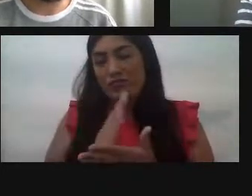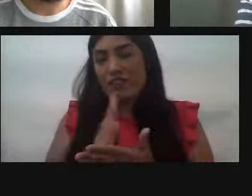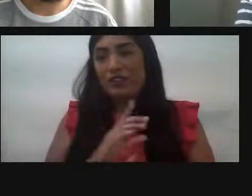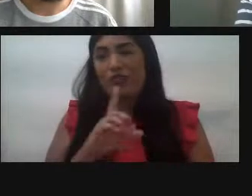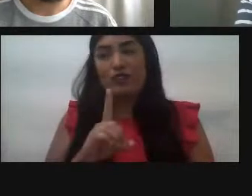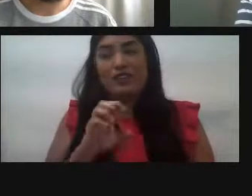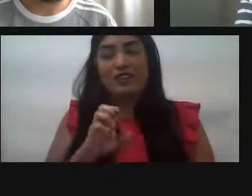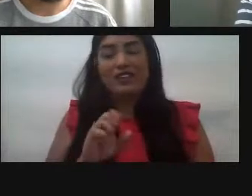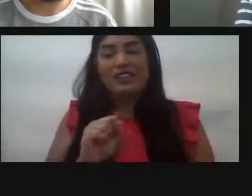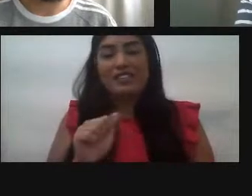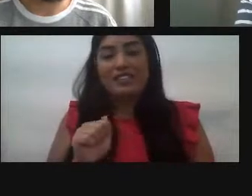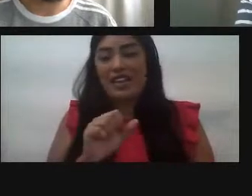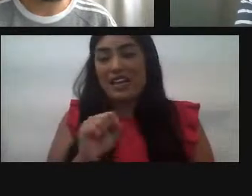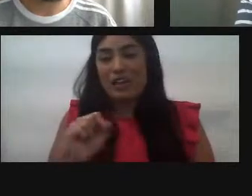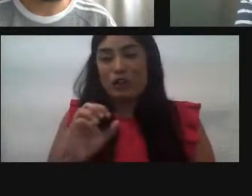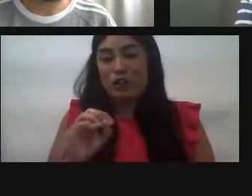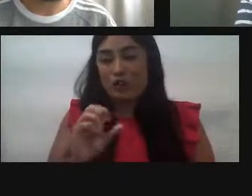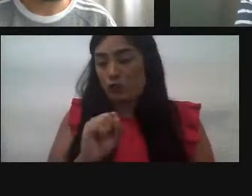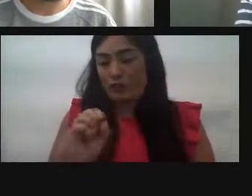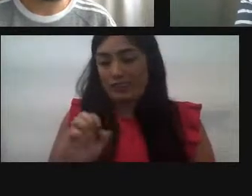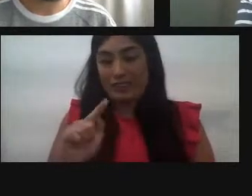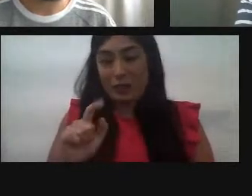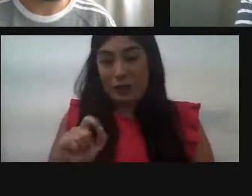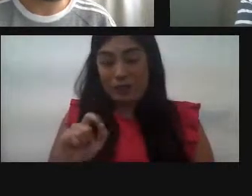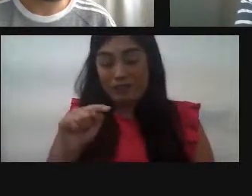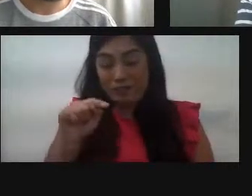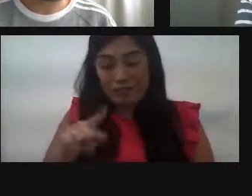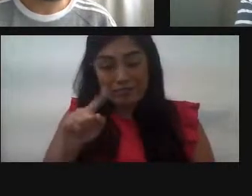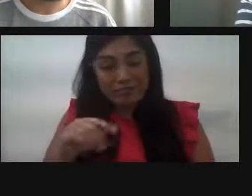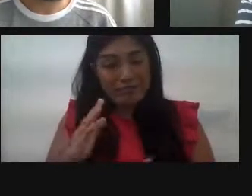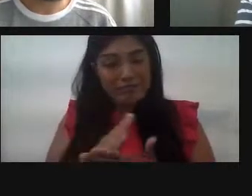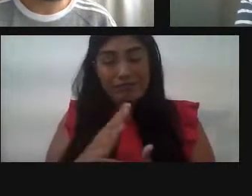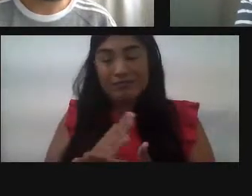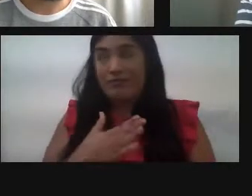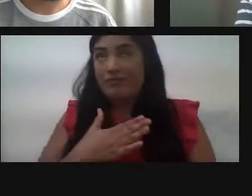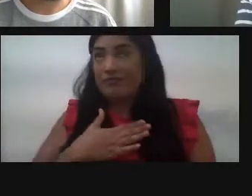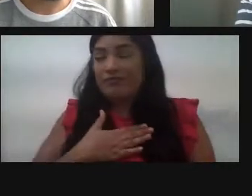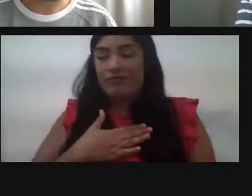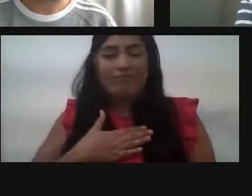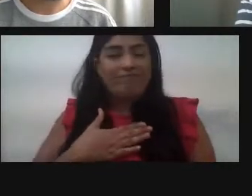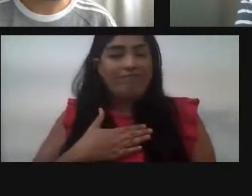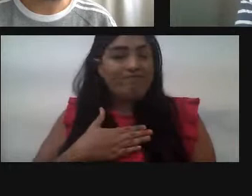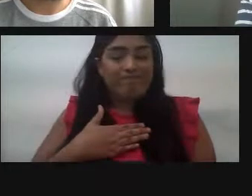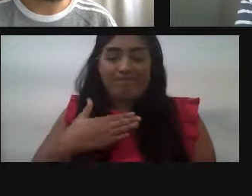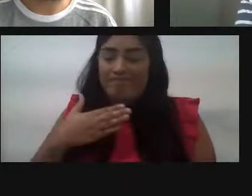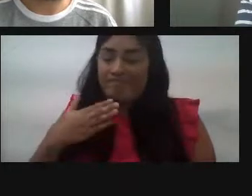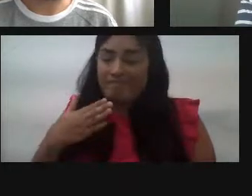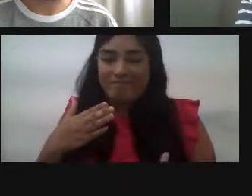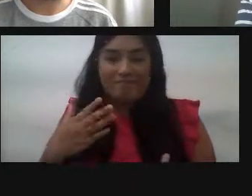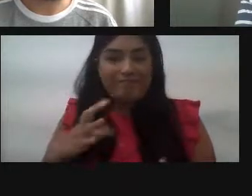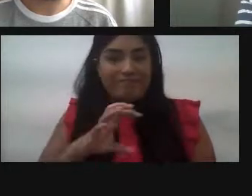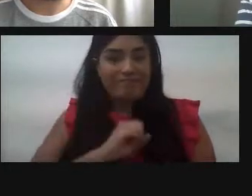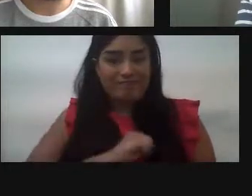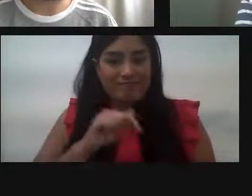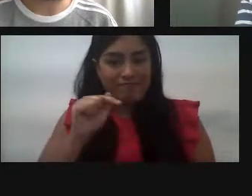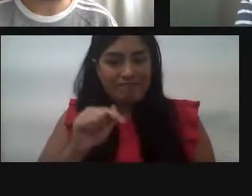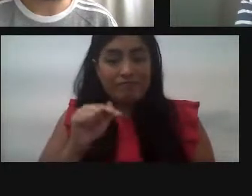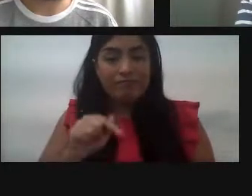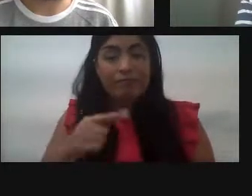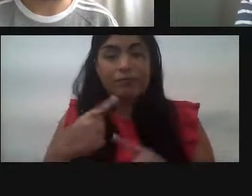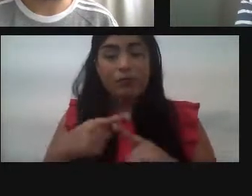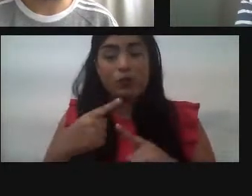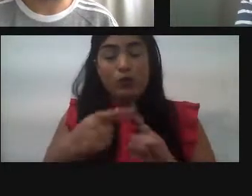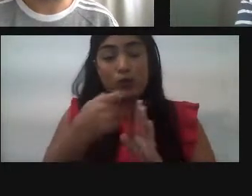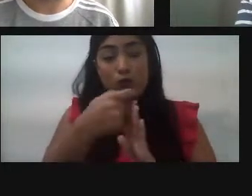prediletos do Fernando Pessoa, ou pelo menos eu poderia dizer que boa parte dos textos que